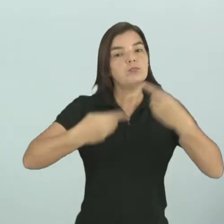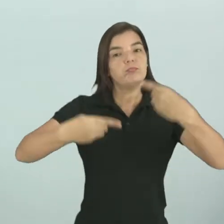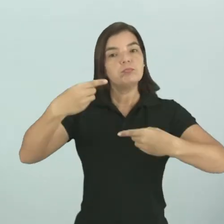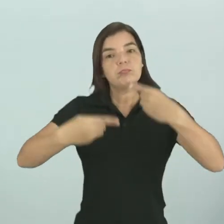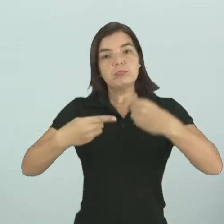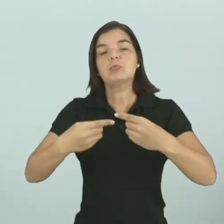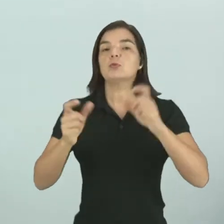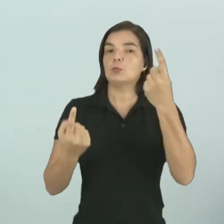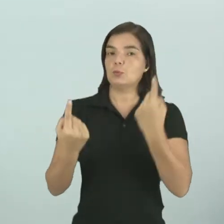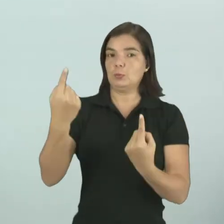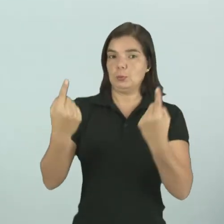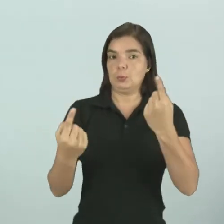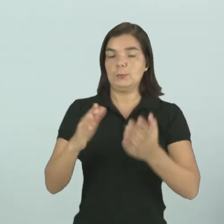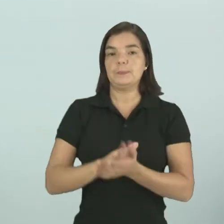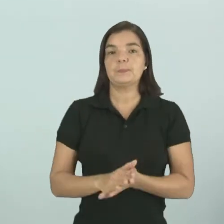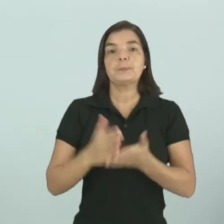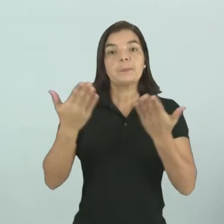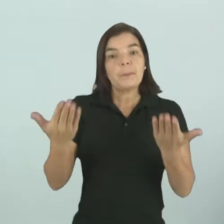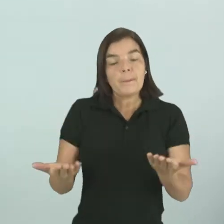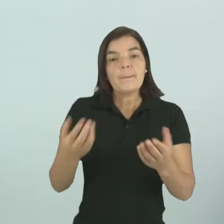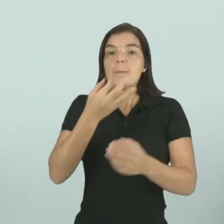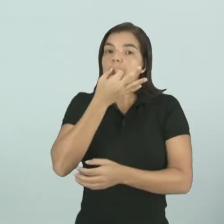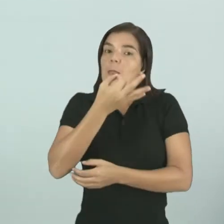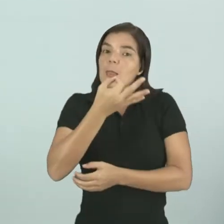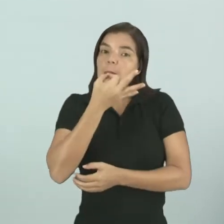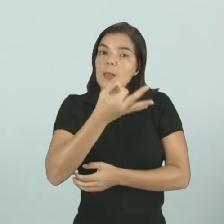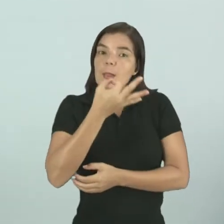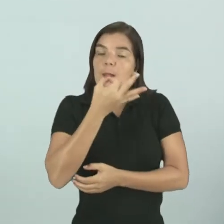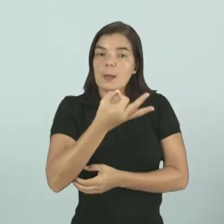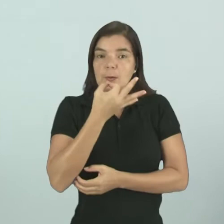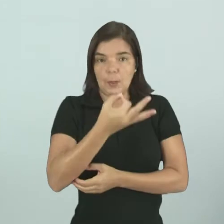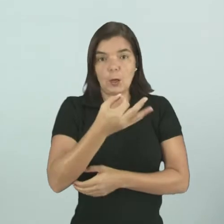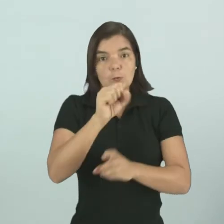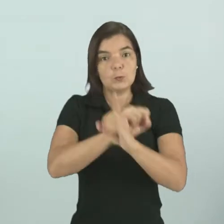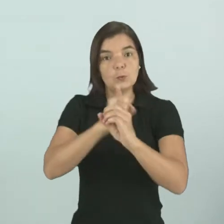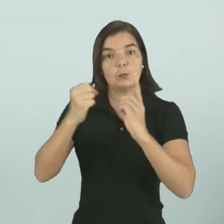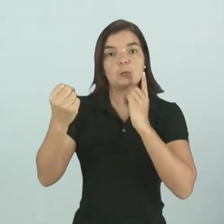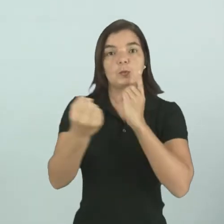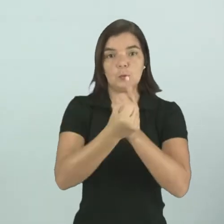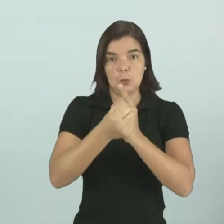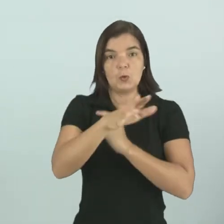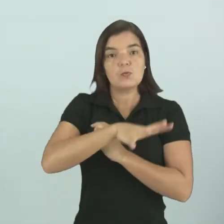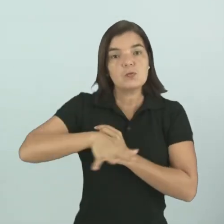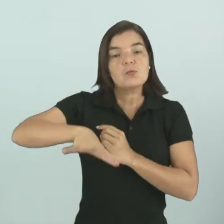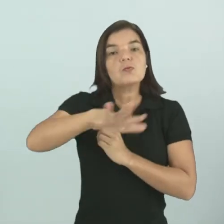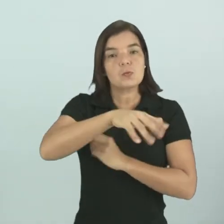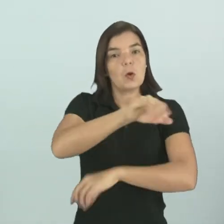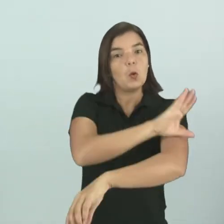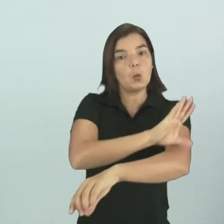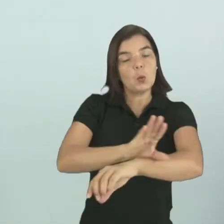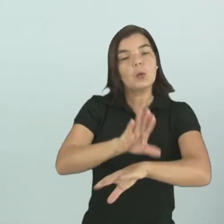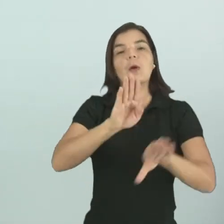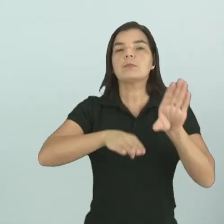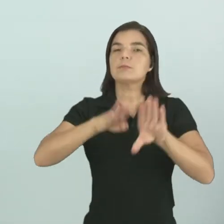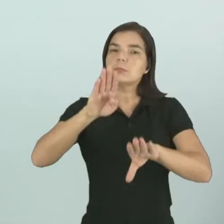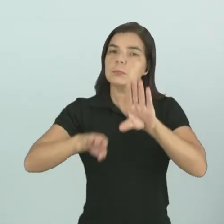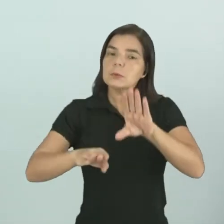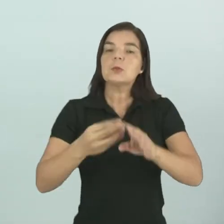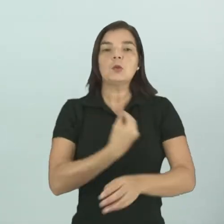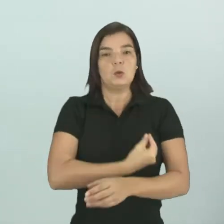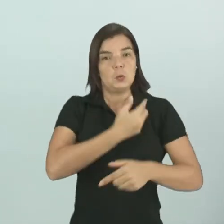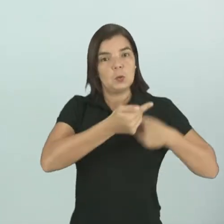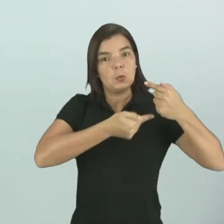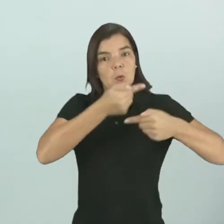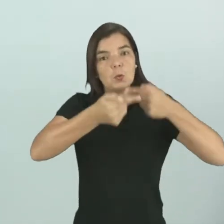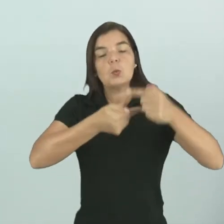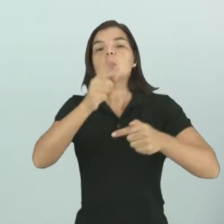pouquinho sobre isso. Então, com relação ao ponto de vista social e cultural, apesar da reprodução